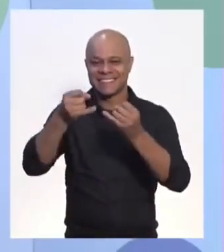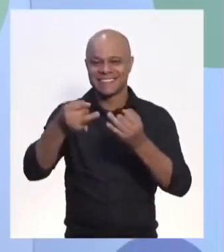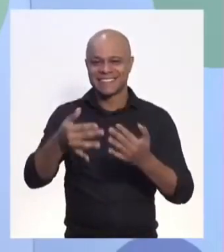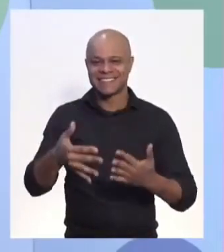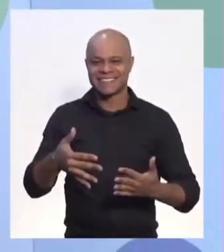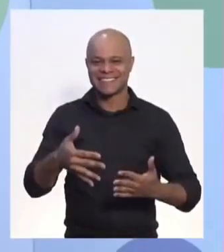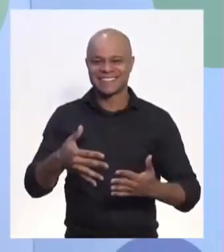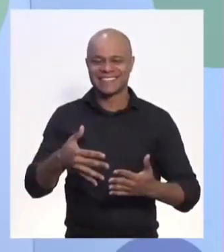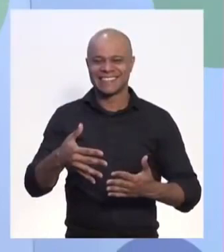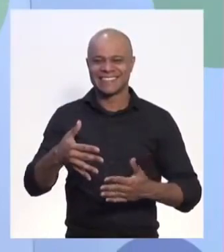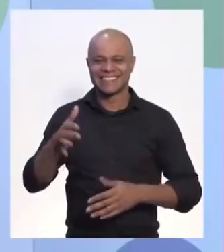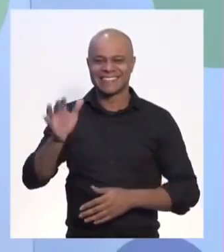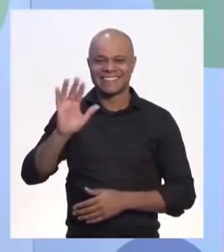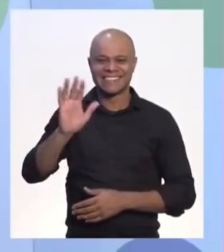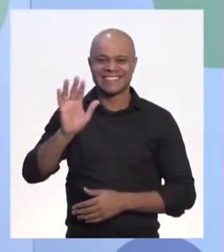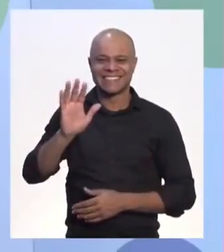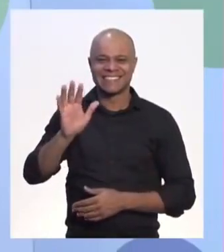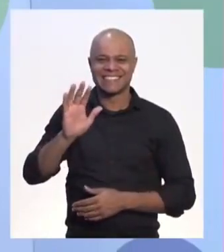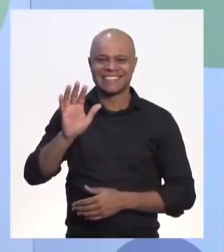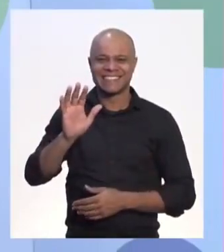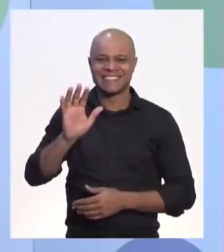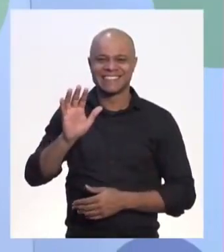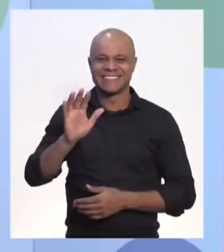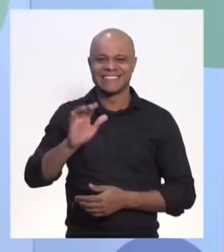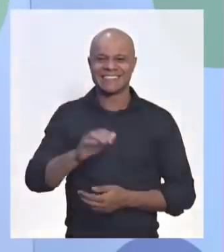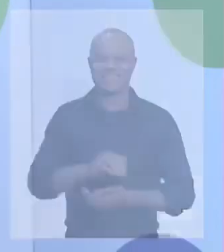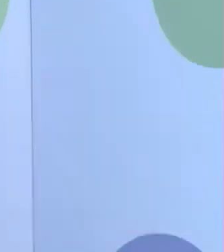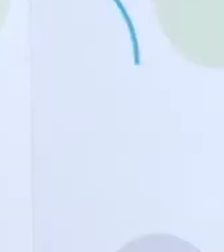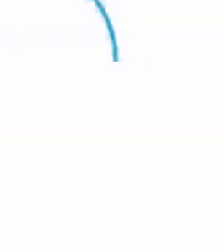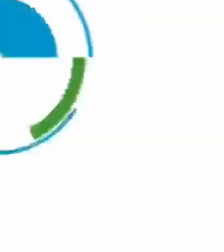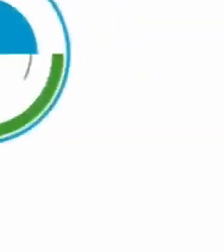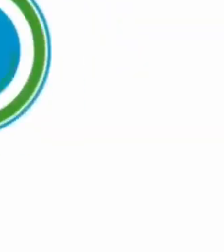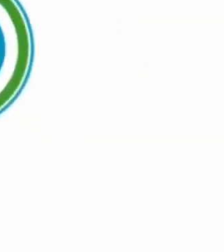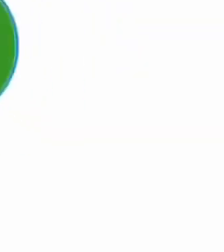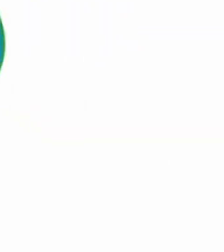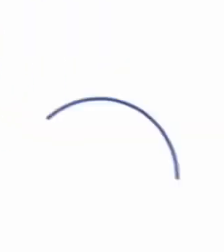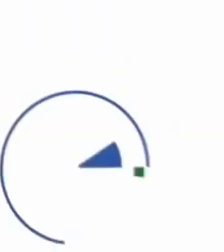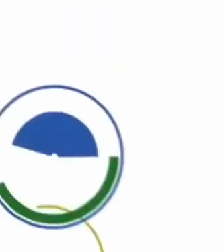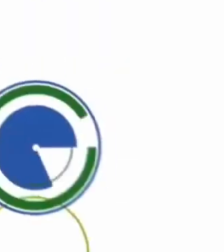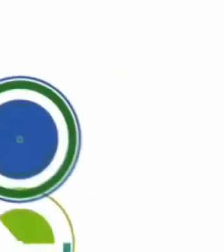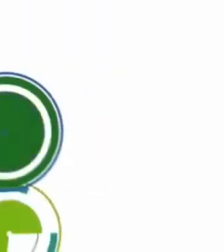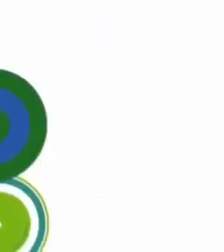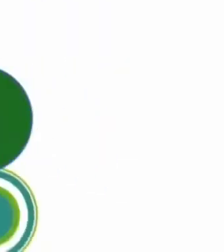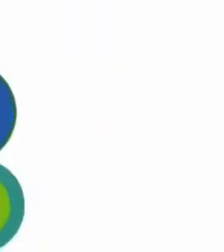Valeu e até a próxima. Eu tô rindo.